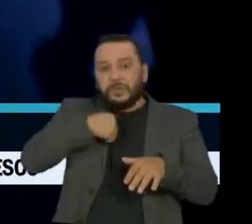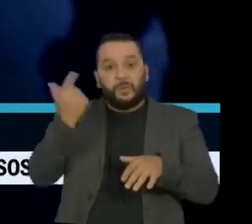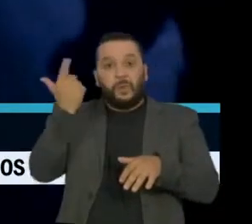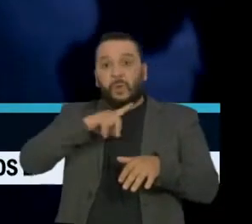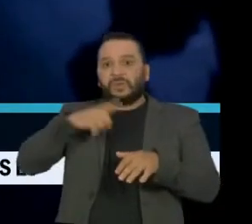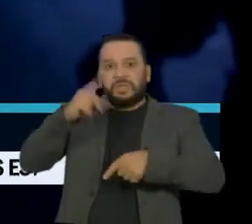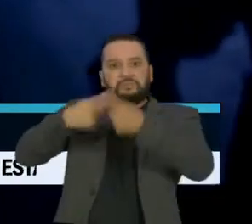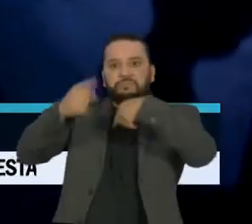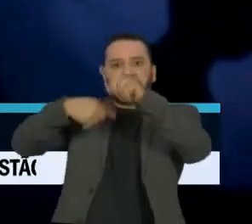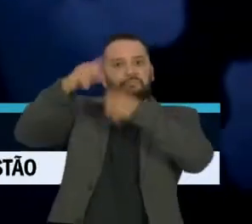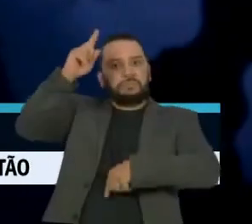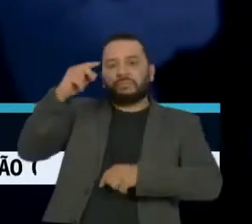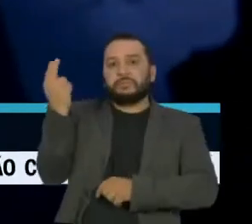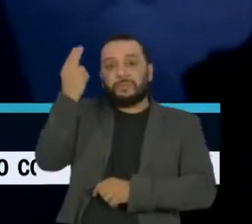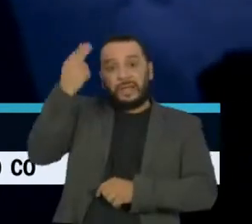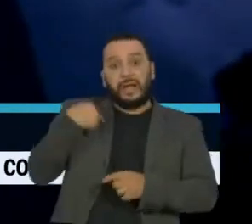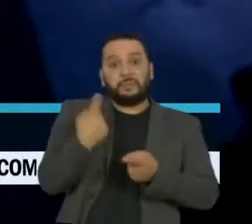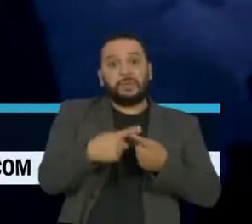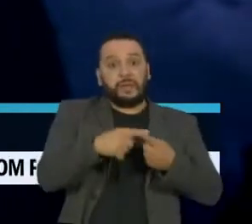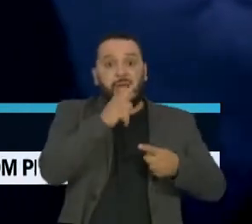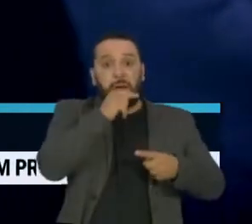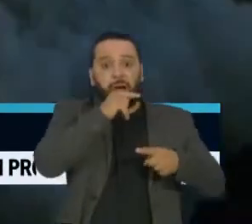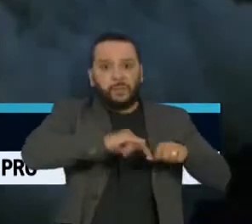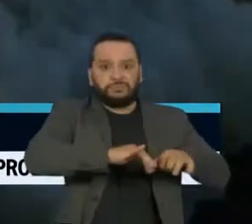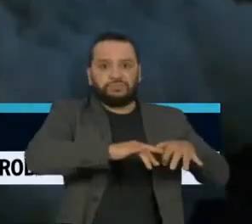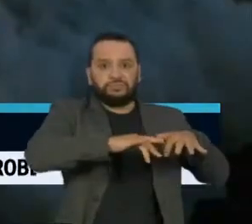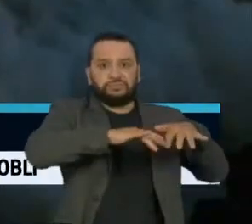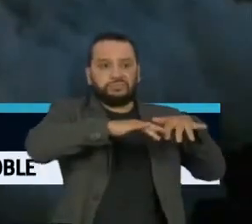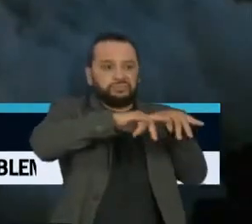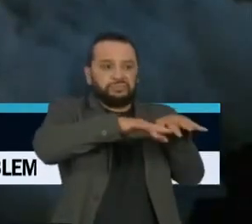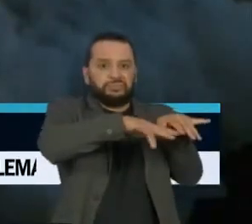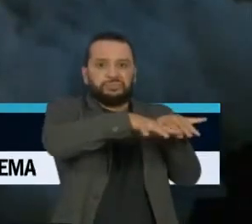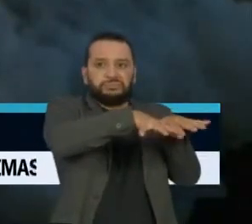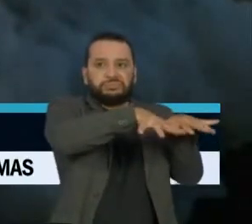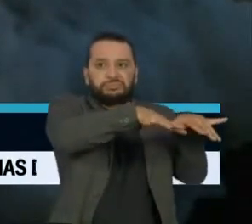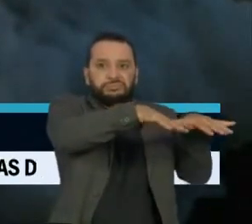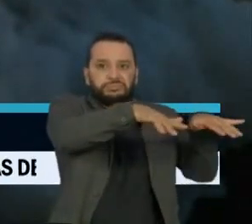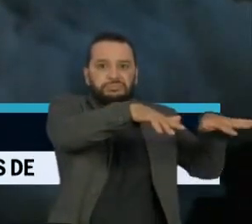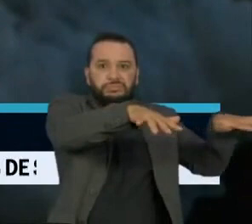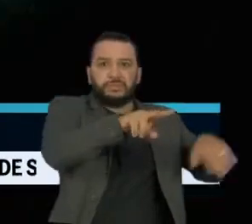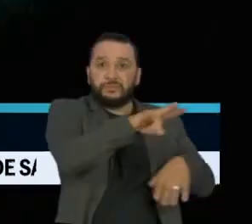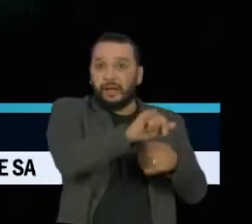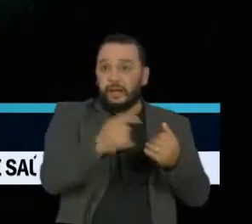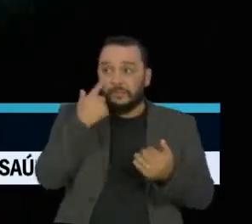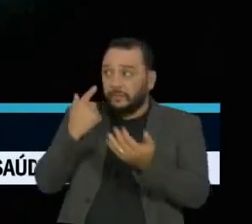deve enfrentar o avanço do mar nas regiões costeiras. O derretimento no